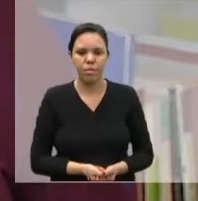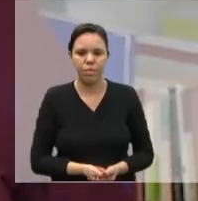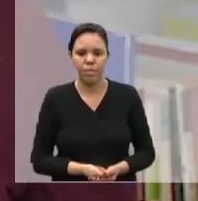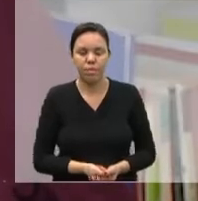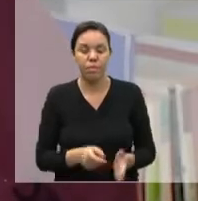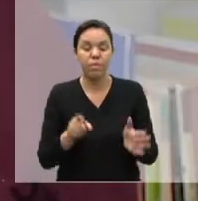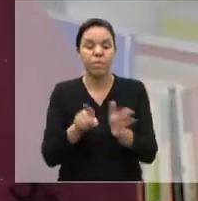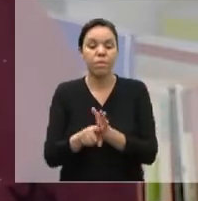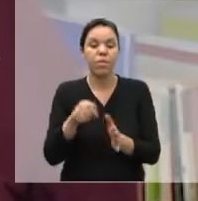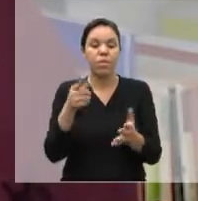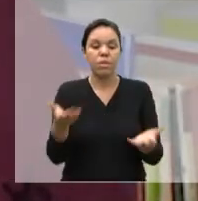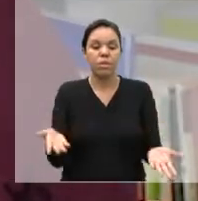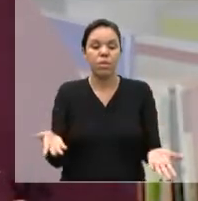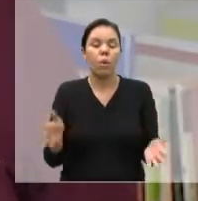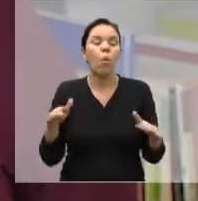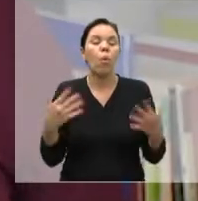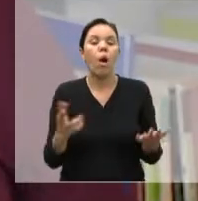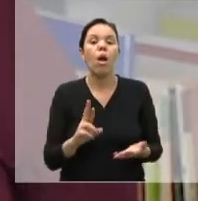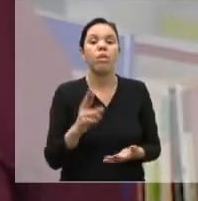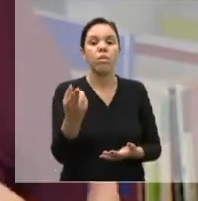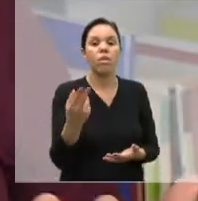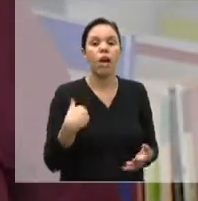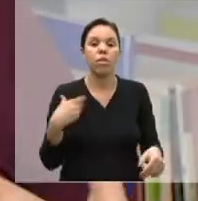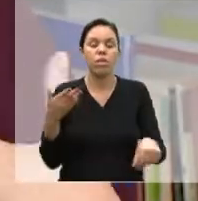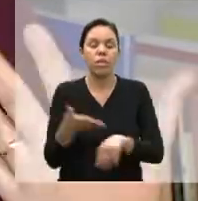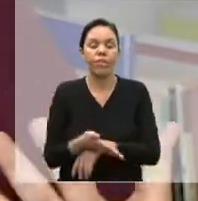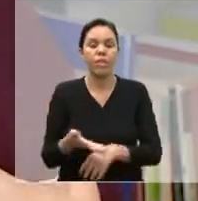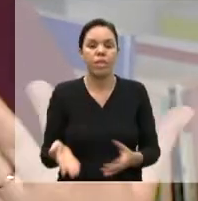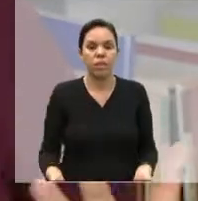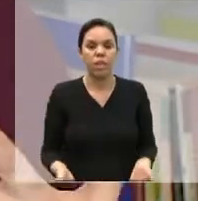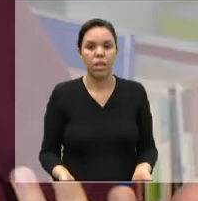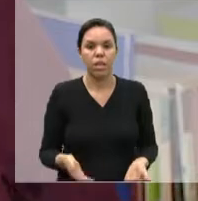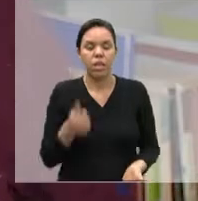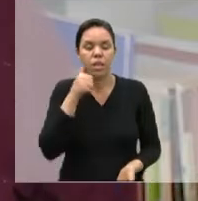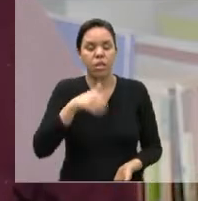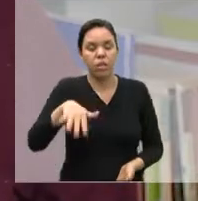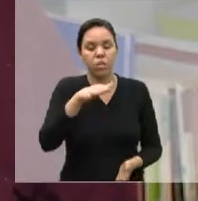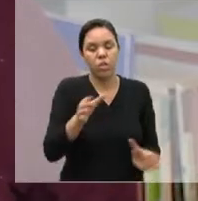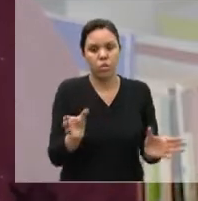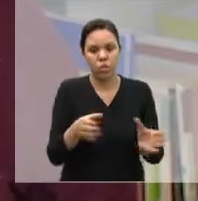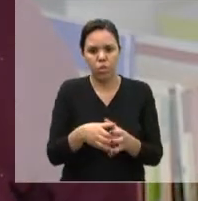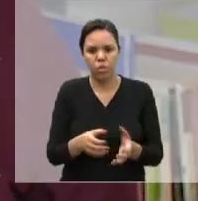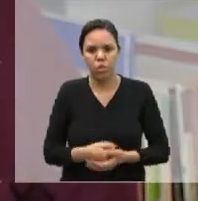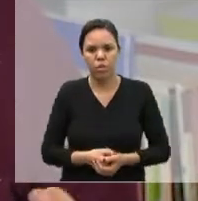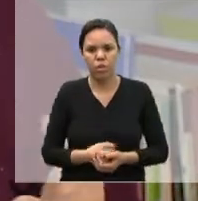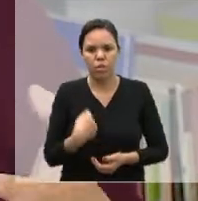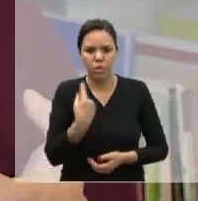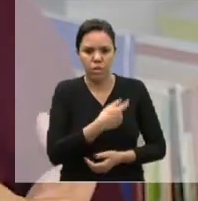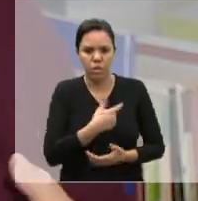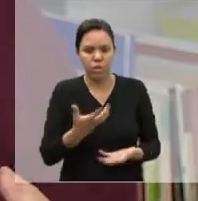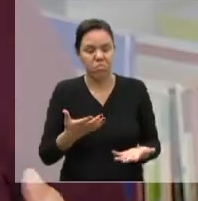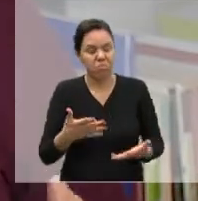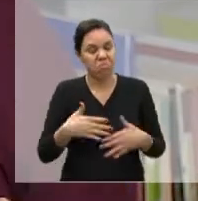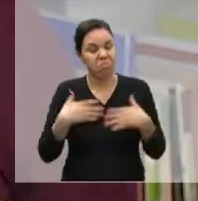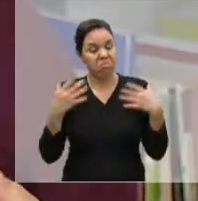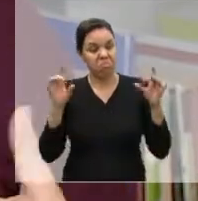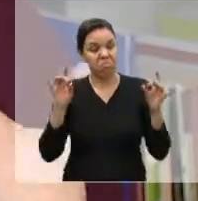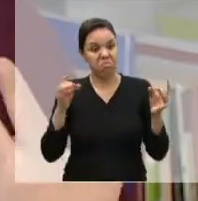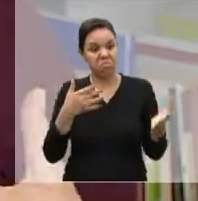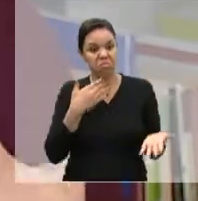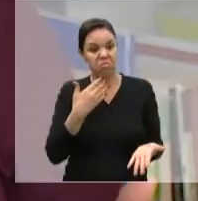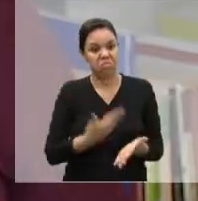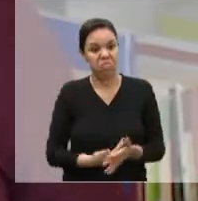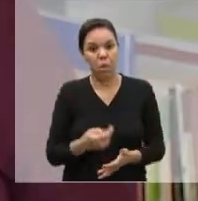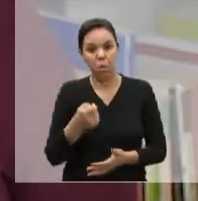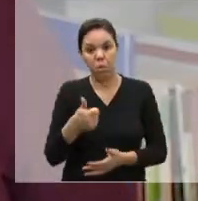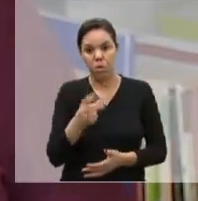quase 2.500 inscrições. E a gente ficou até um pouco preocupado se teria tanto interesse da escola pública, porque era tudo pela internet,